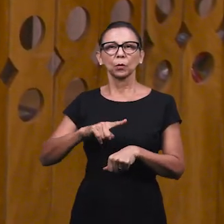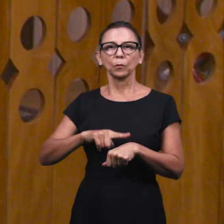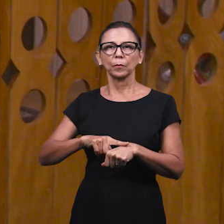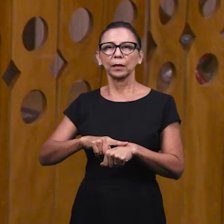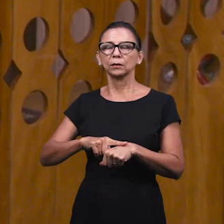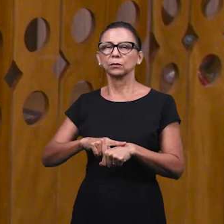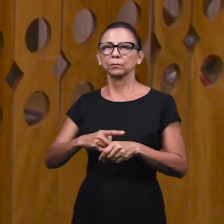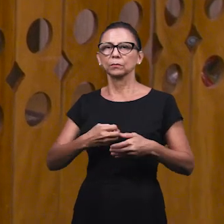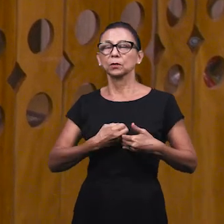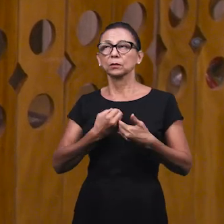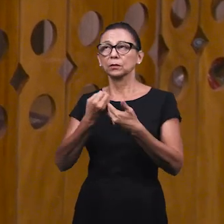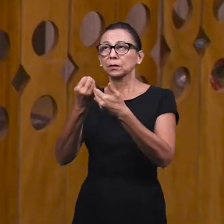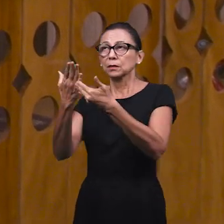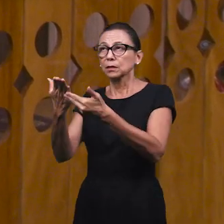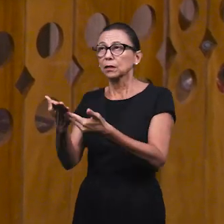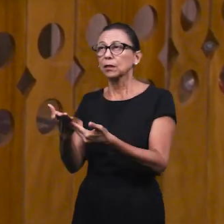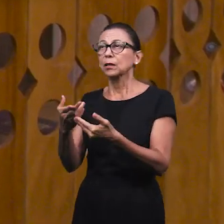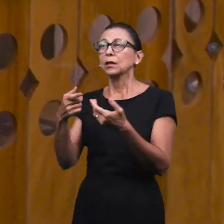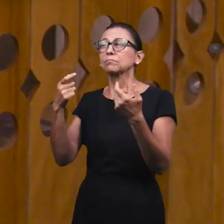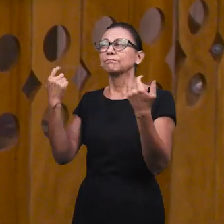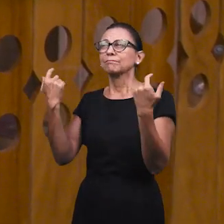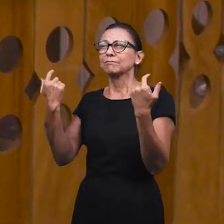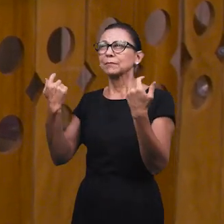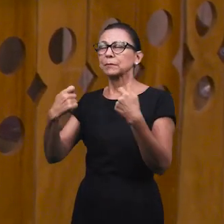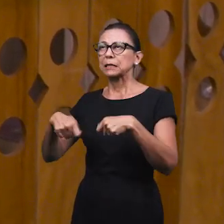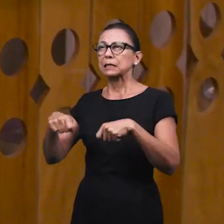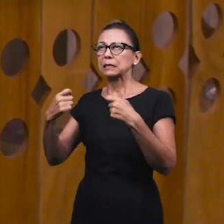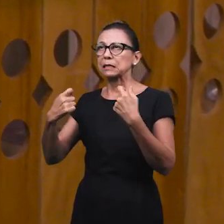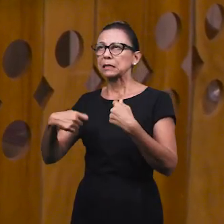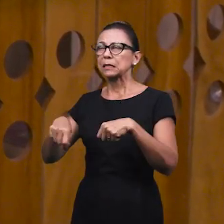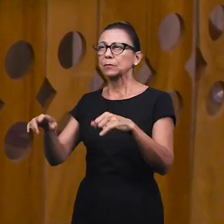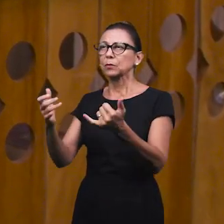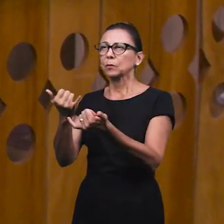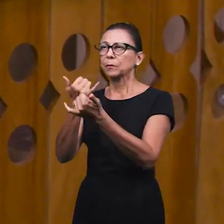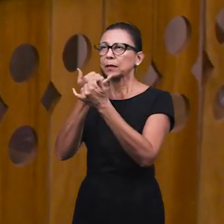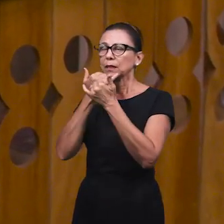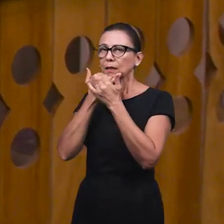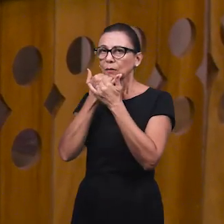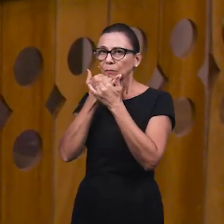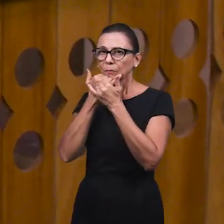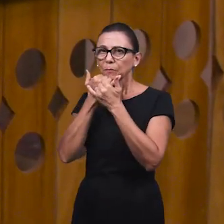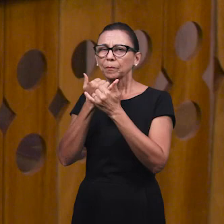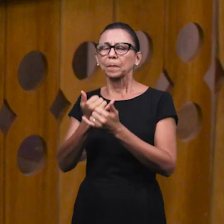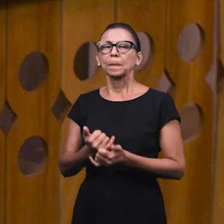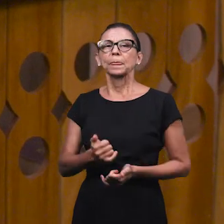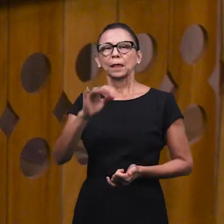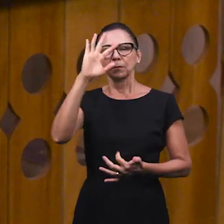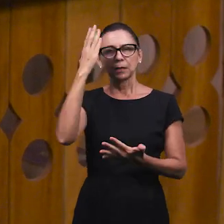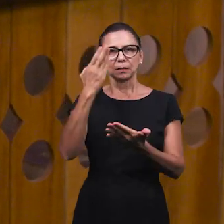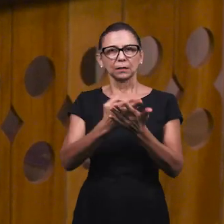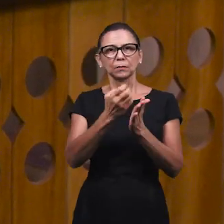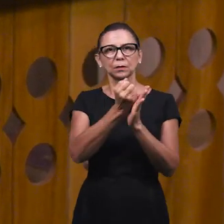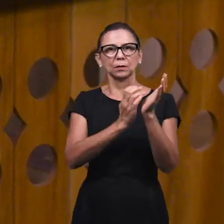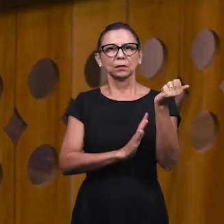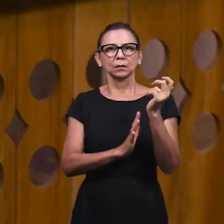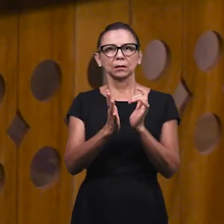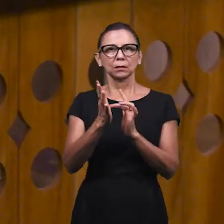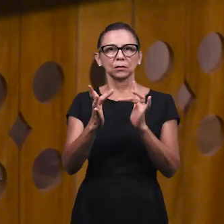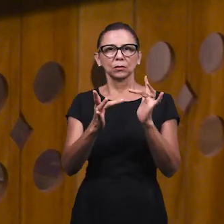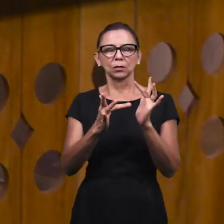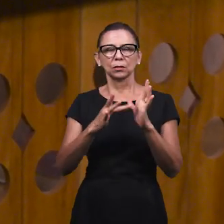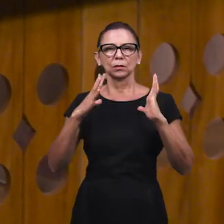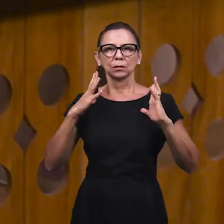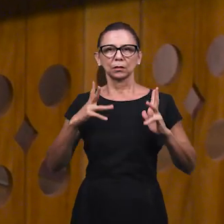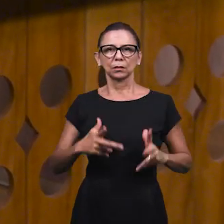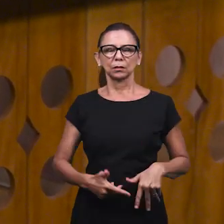como necessitados, pecadores, mas crendo, Senhor, no poder deste sangue para limpar, para purificar, para libertar os